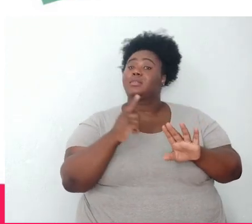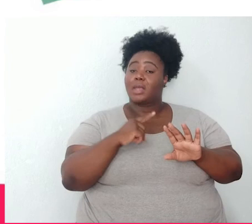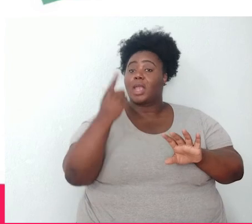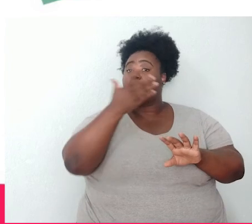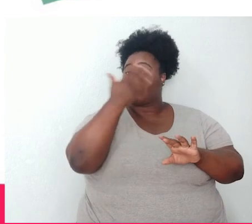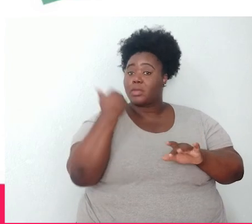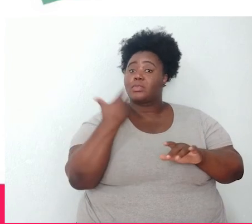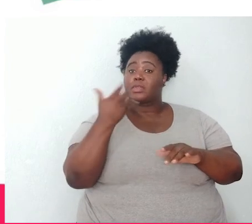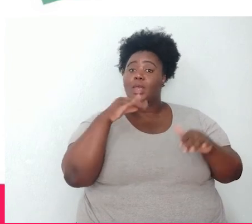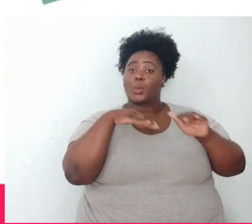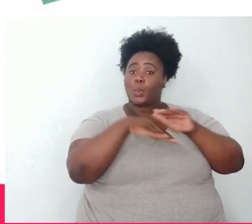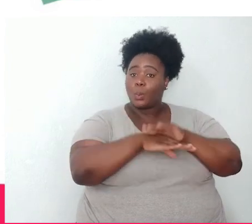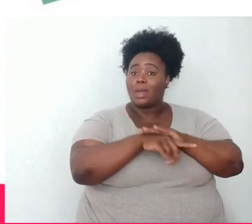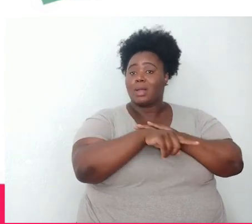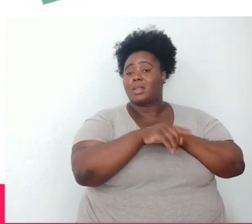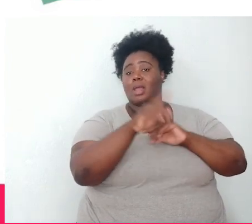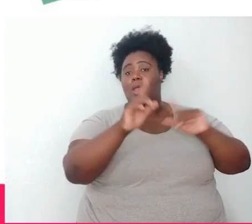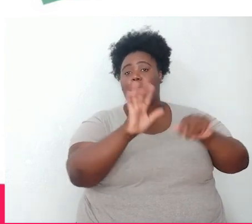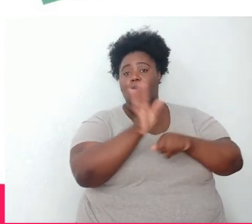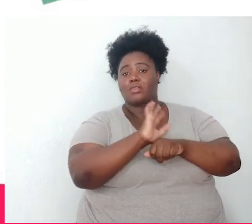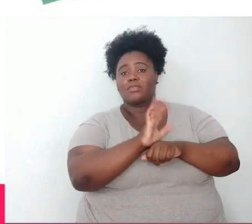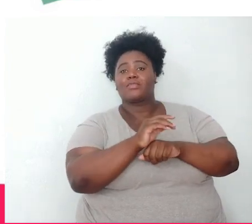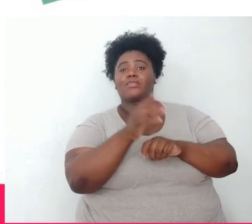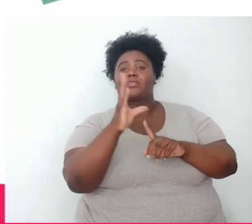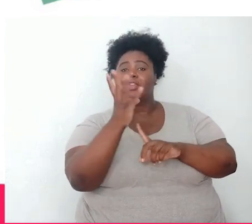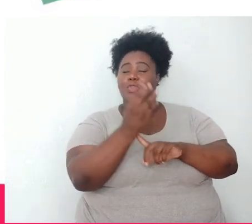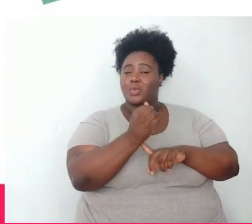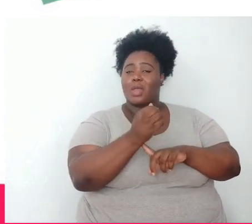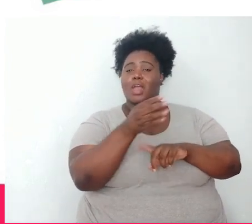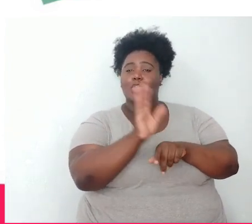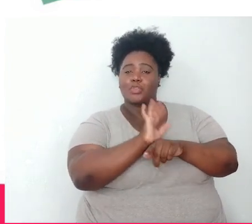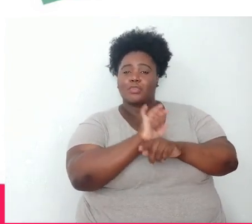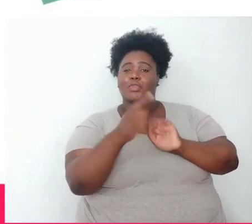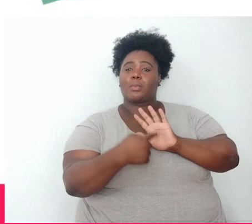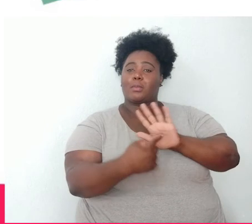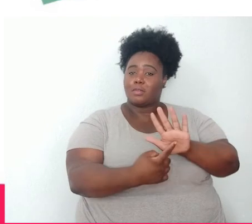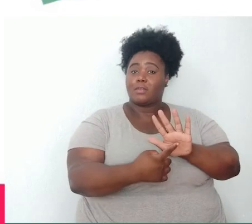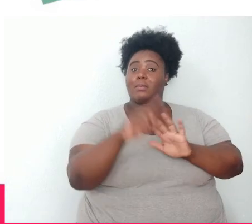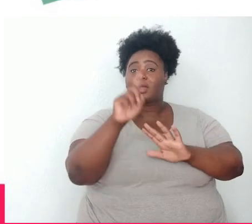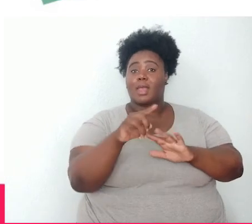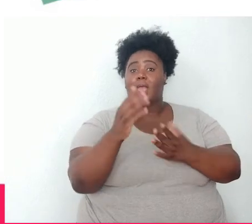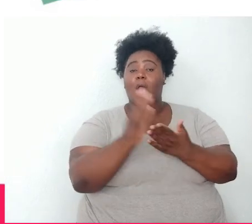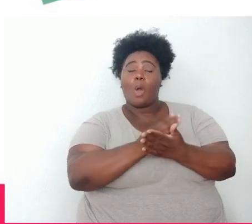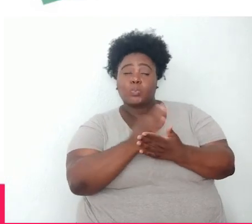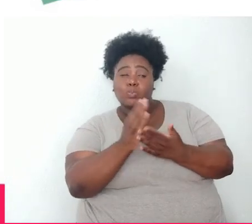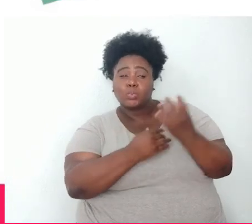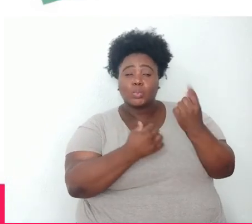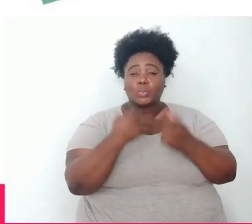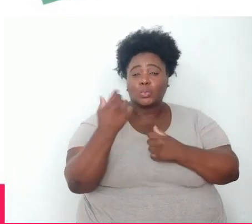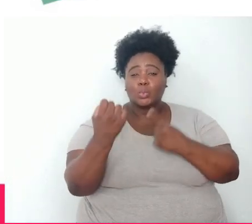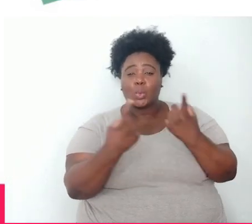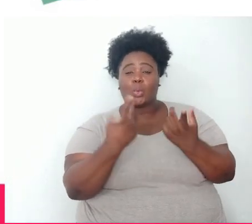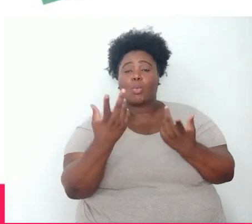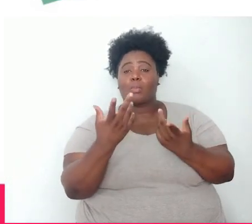existem colecionadores que compram arquivos de vídeos, de vídeo arte, de vídeo performance, e essas são algumas